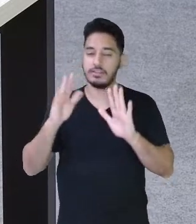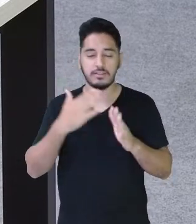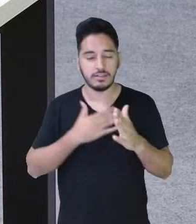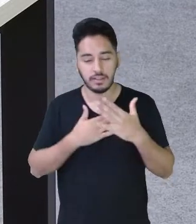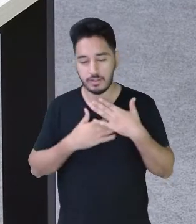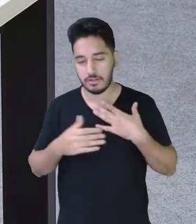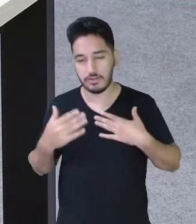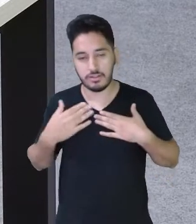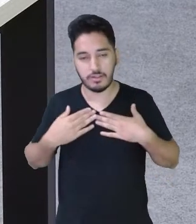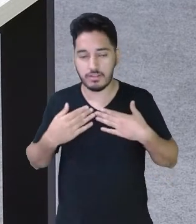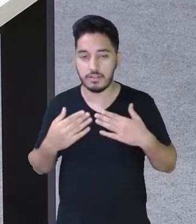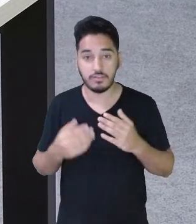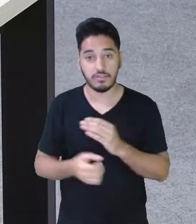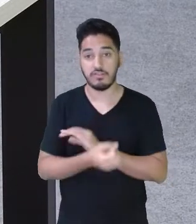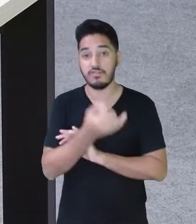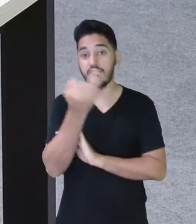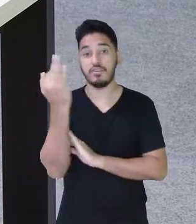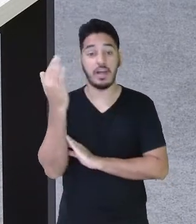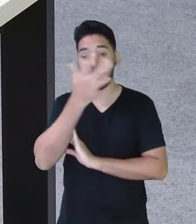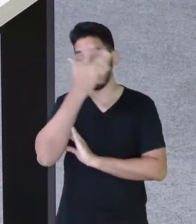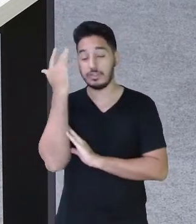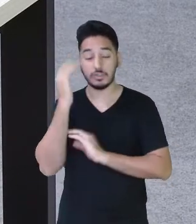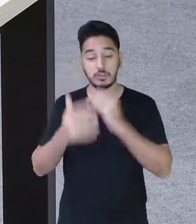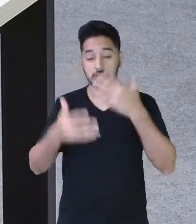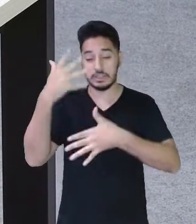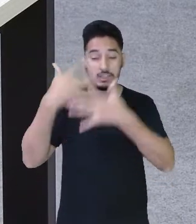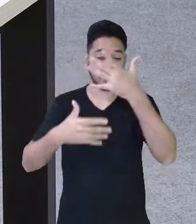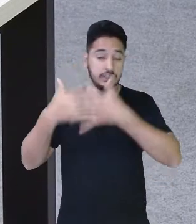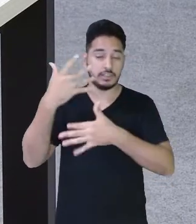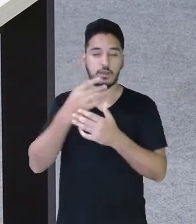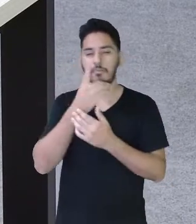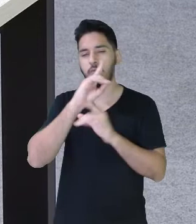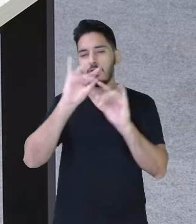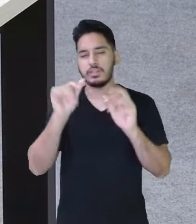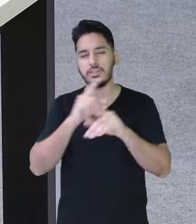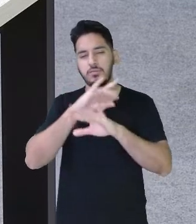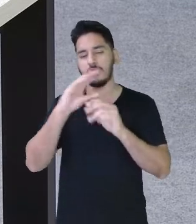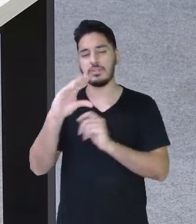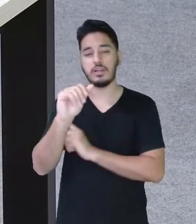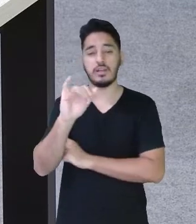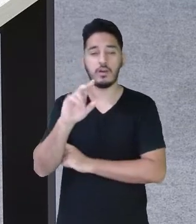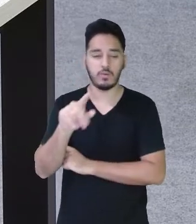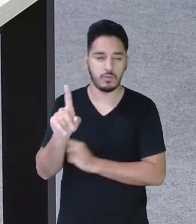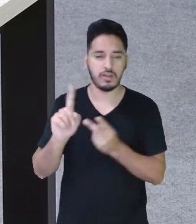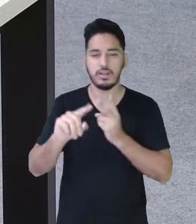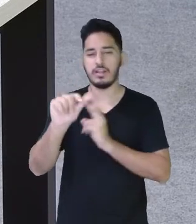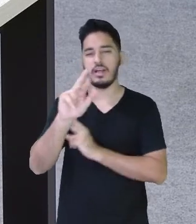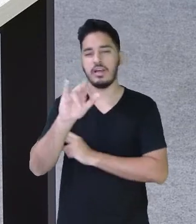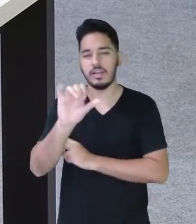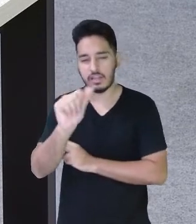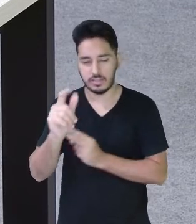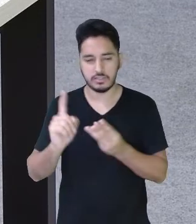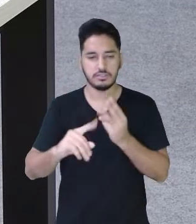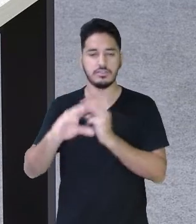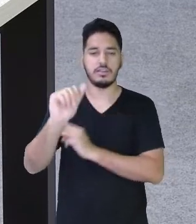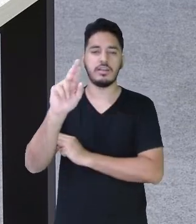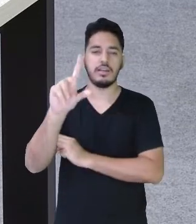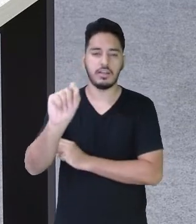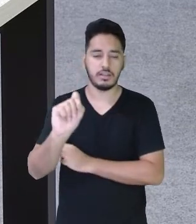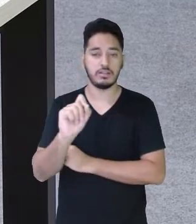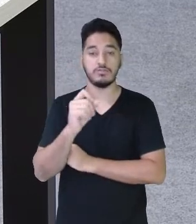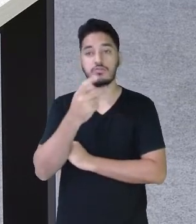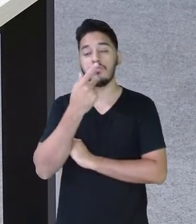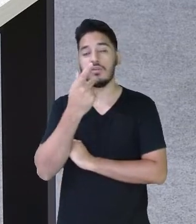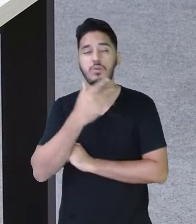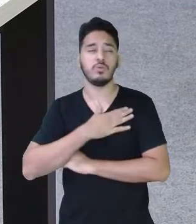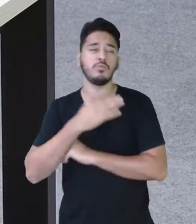unidade, foi milhares. Aqui, ó. Então, muita gente lhe dando bom dia. Olha, Cauã, Larissa. Bom dia, Caio bom comentou dia. aqui que